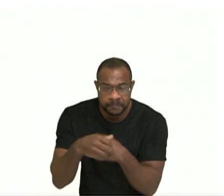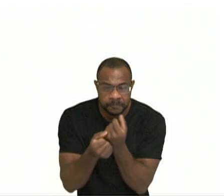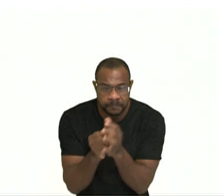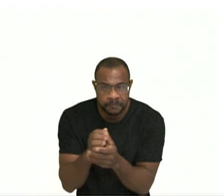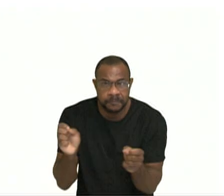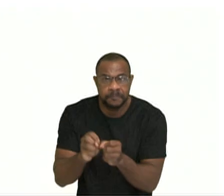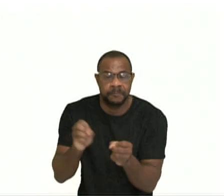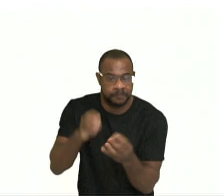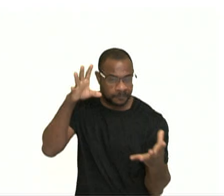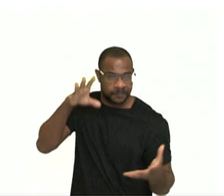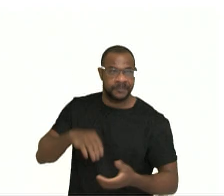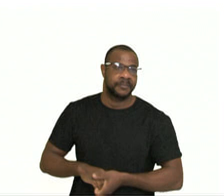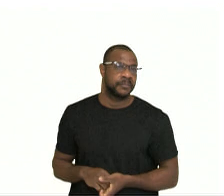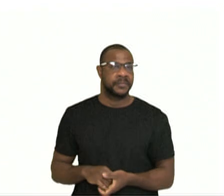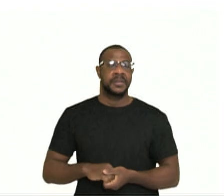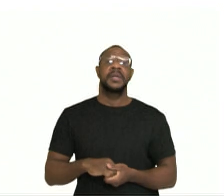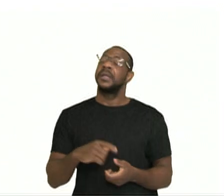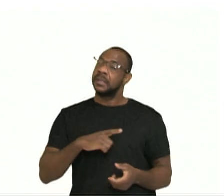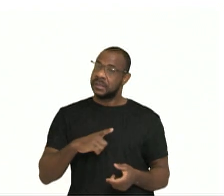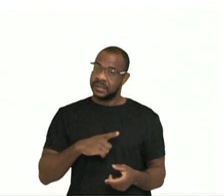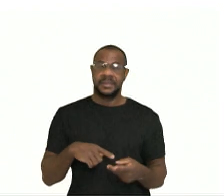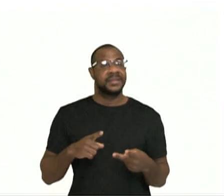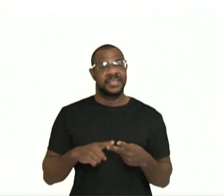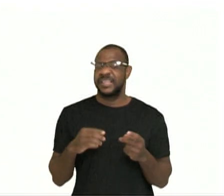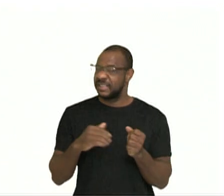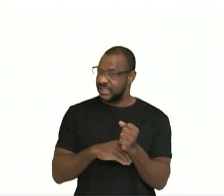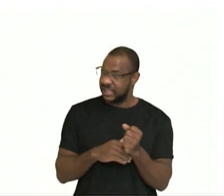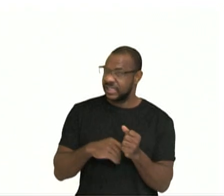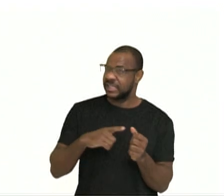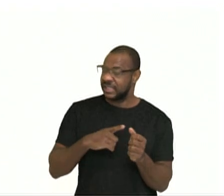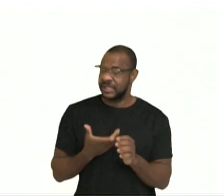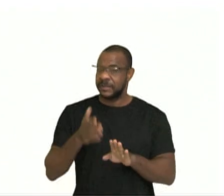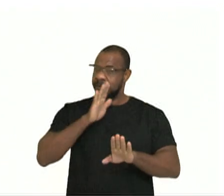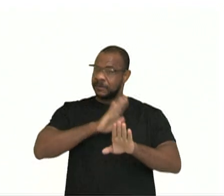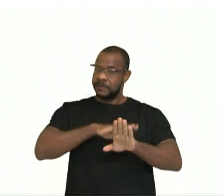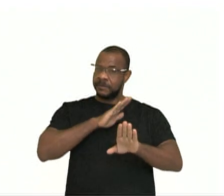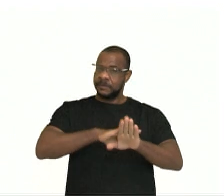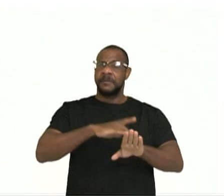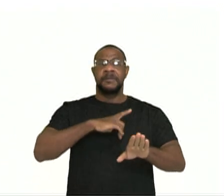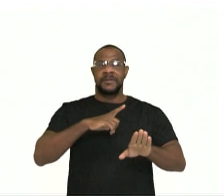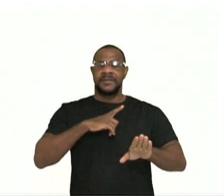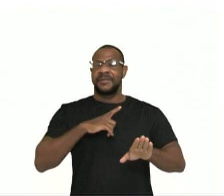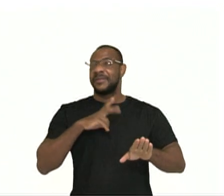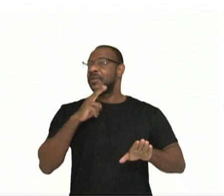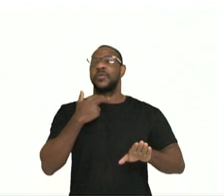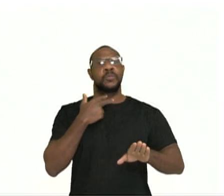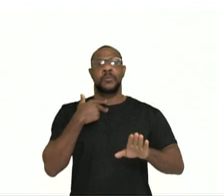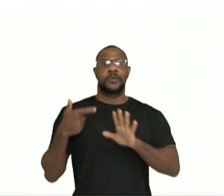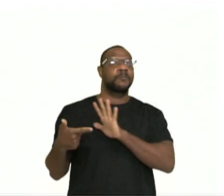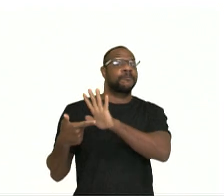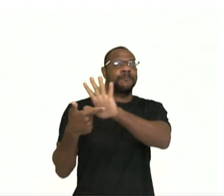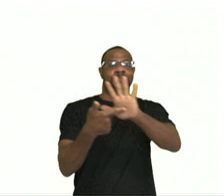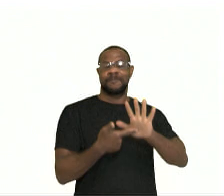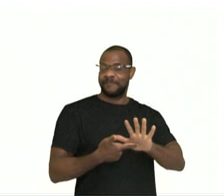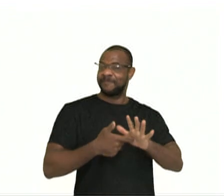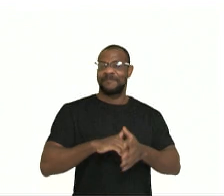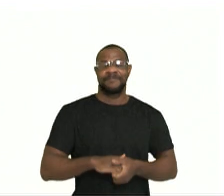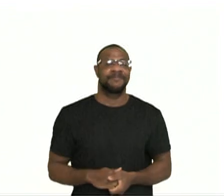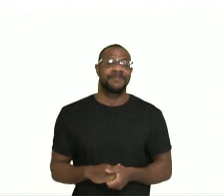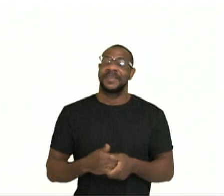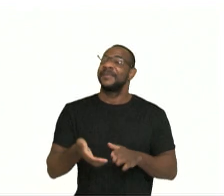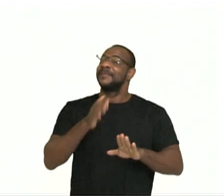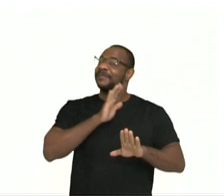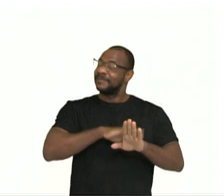esses truques. E tem mais, os segredos que existem por trás dos números nunca são revelados, né? Então eles têm